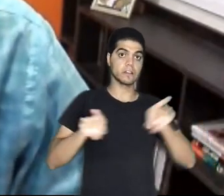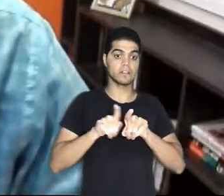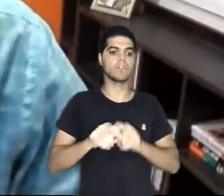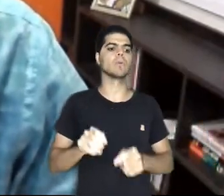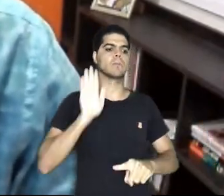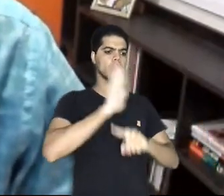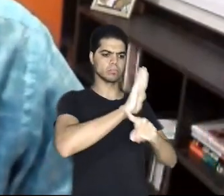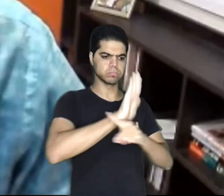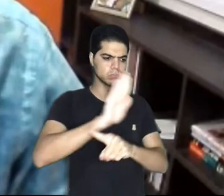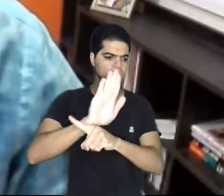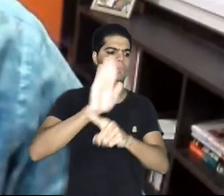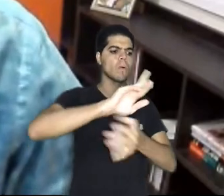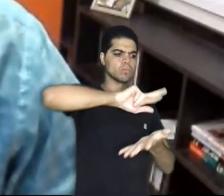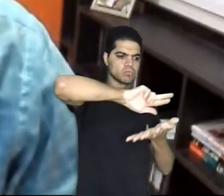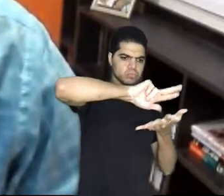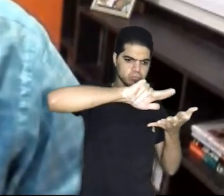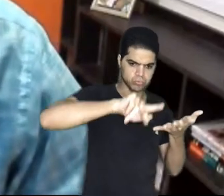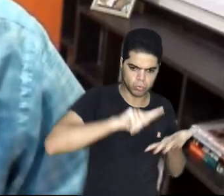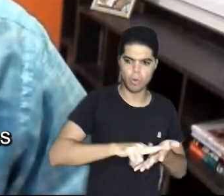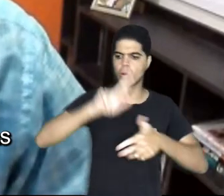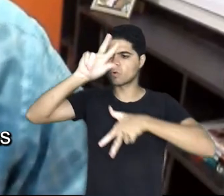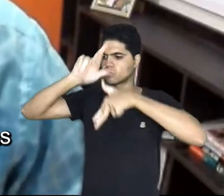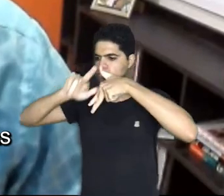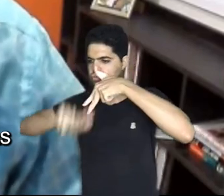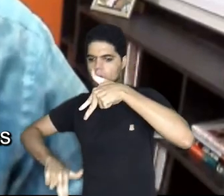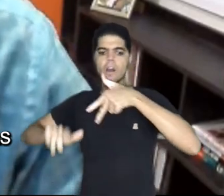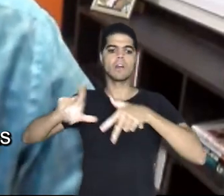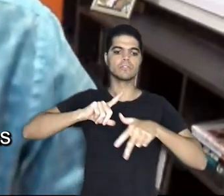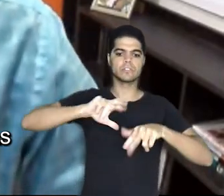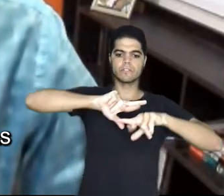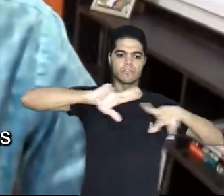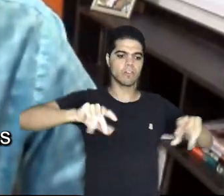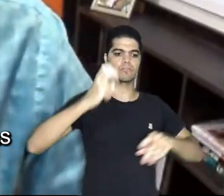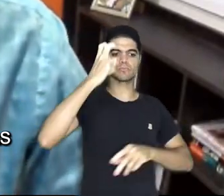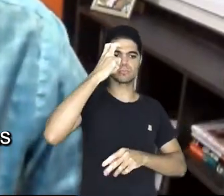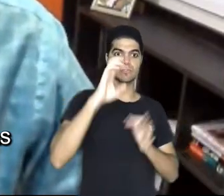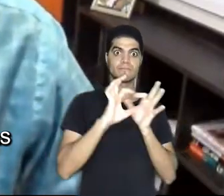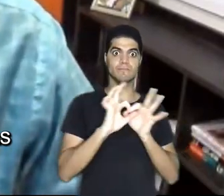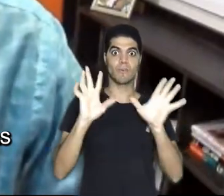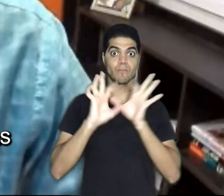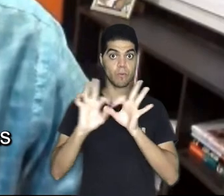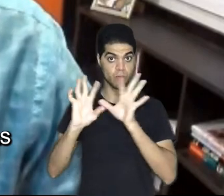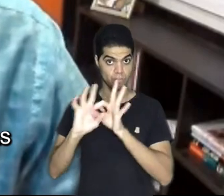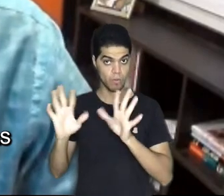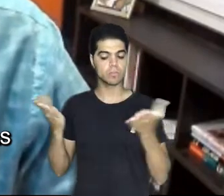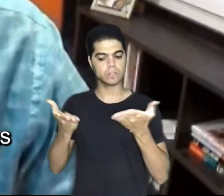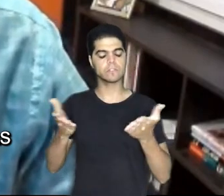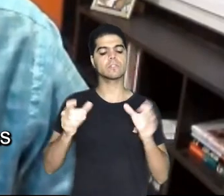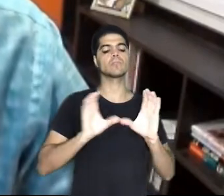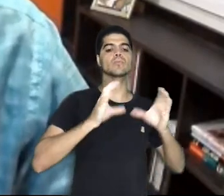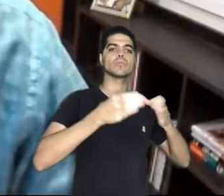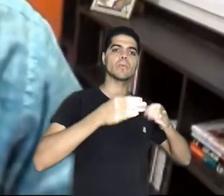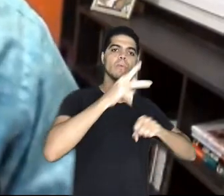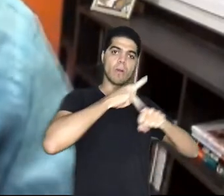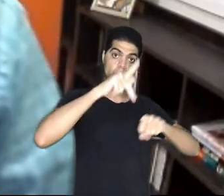diversidade, cultural, sexual, então, todas essas pujanças progressistas que existem no nosso